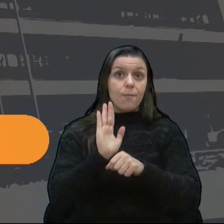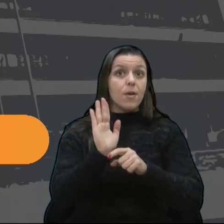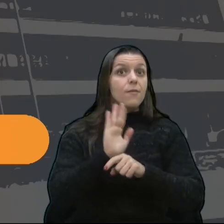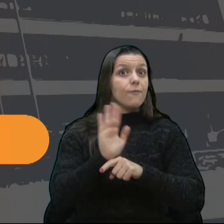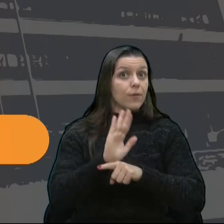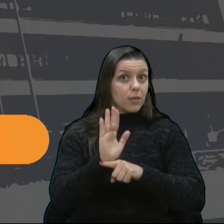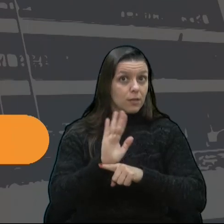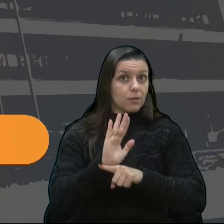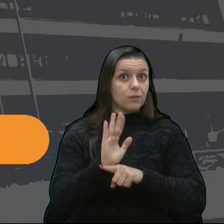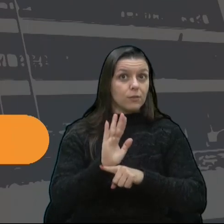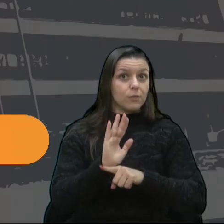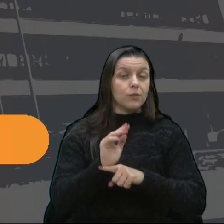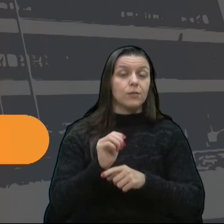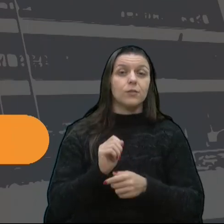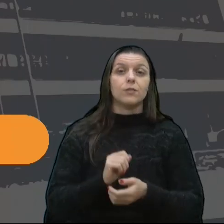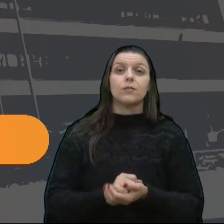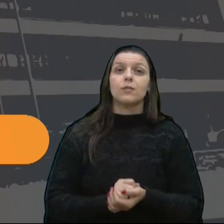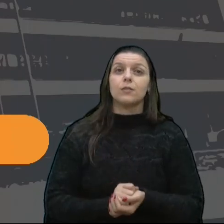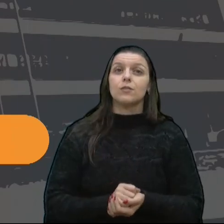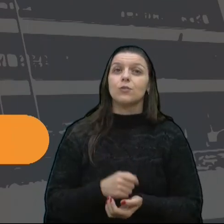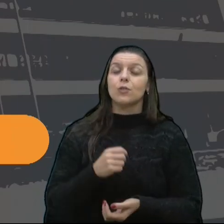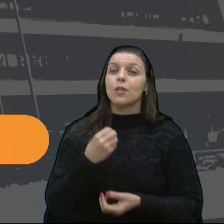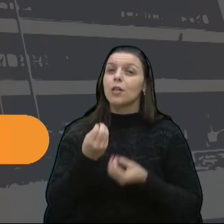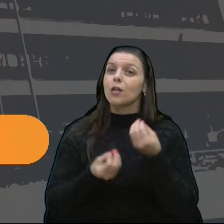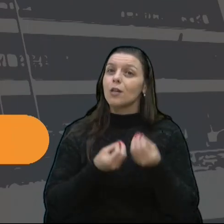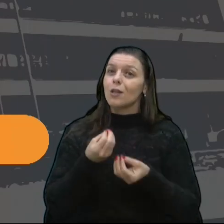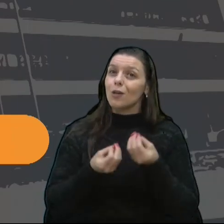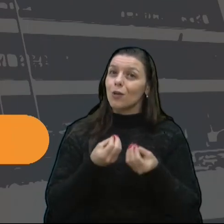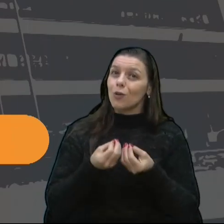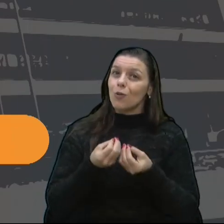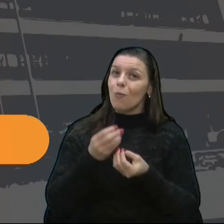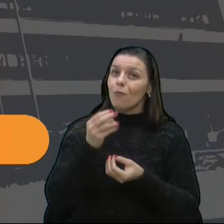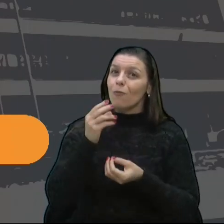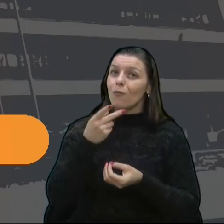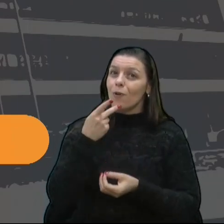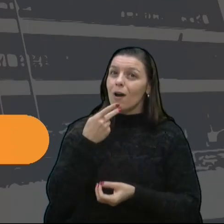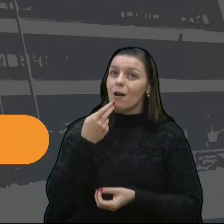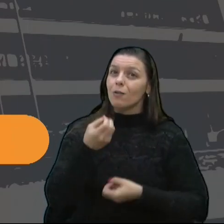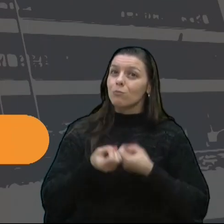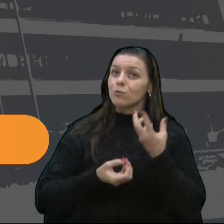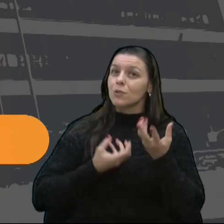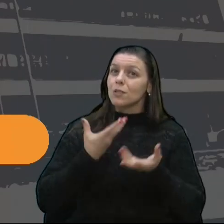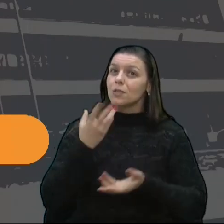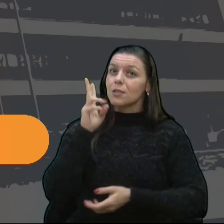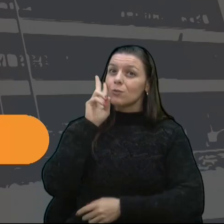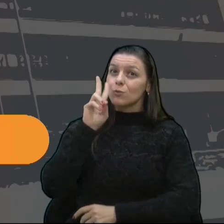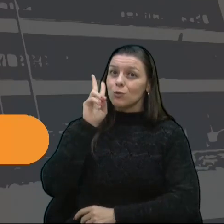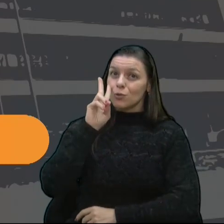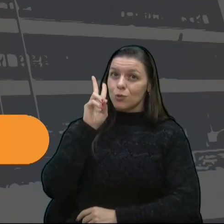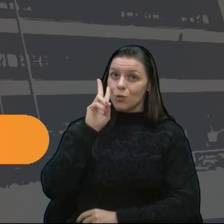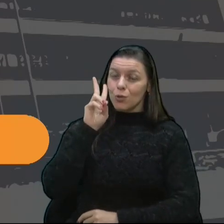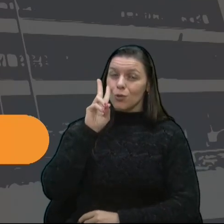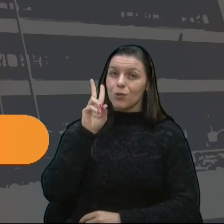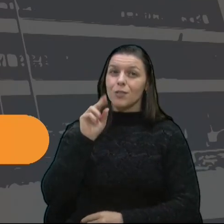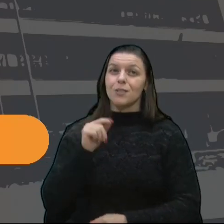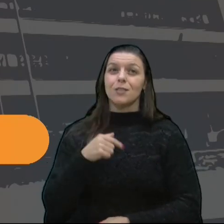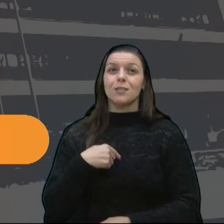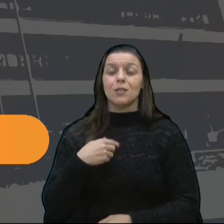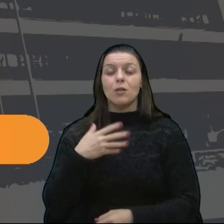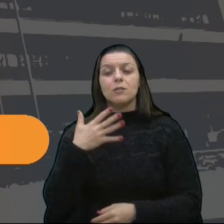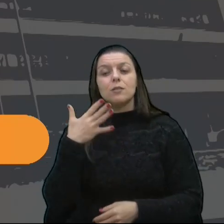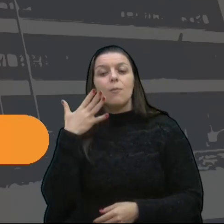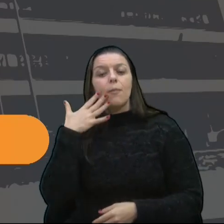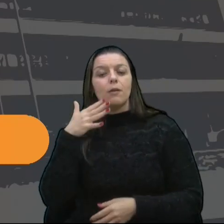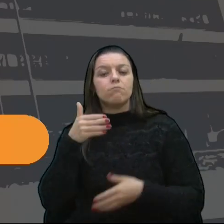antes aí, né, essa métrica da contação de histórias, obviamente que a gente busca, né, esse tipo